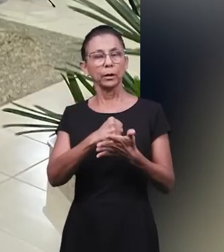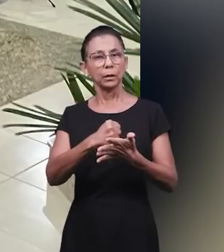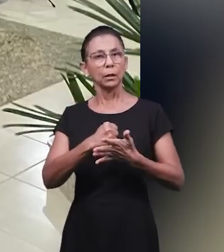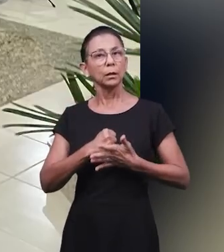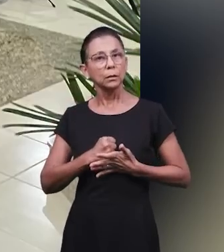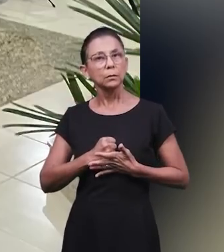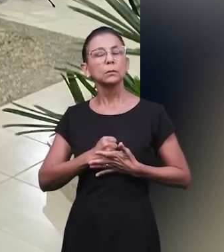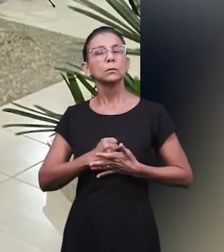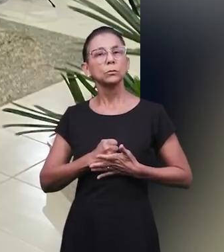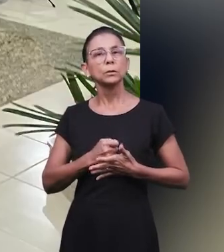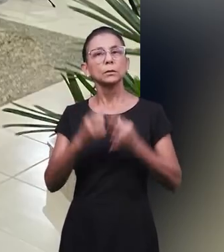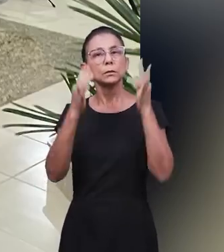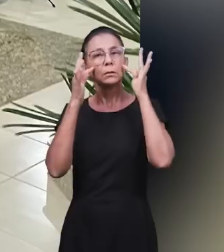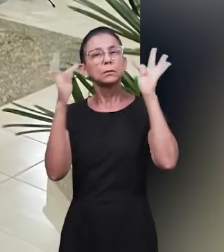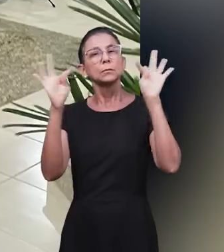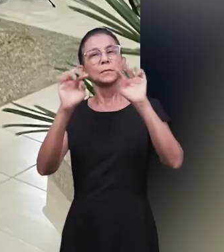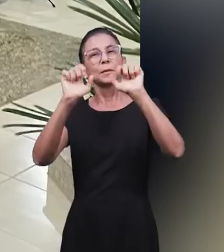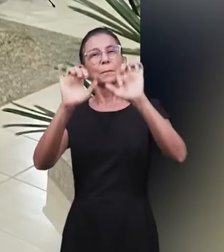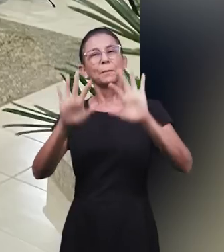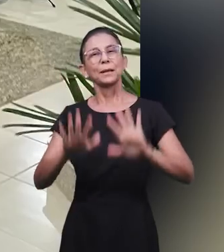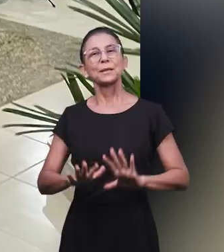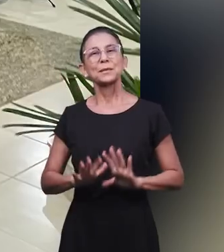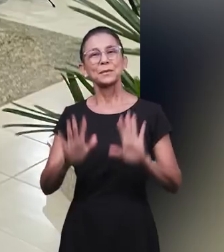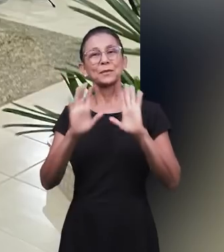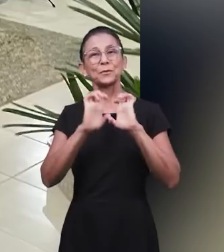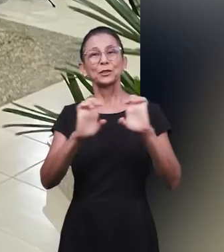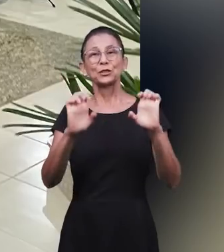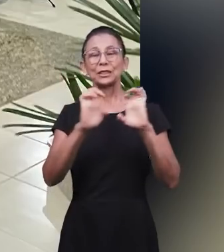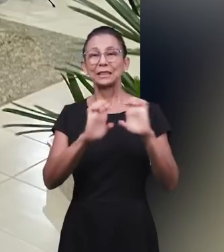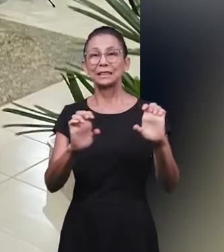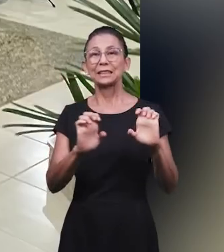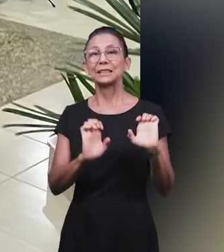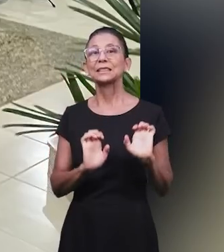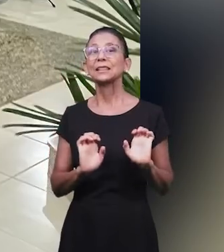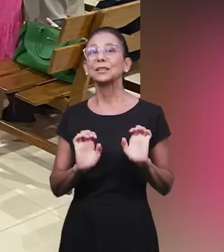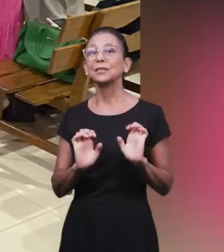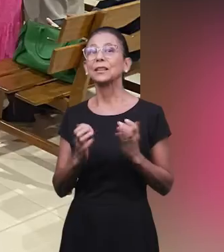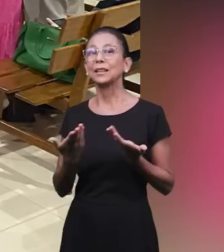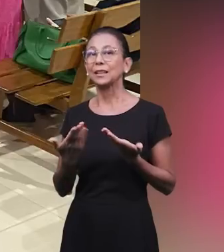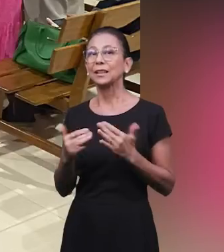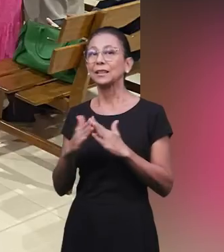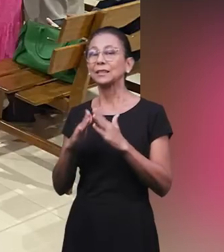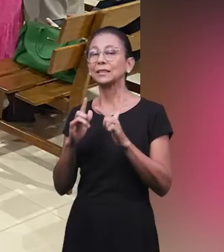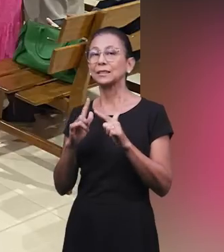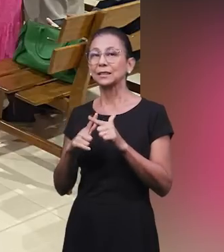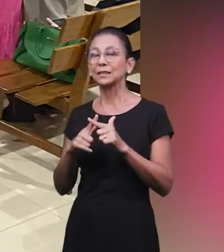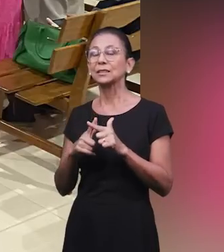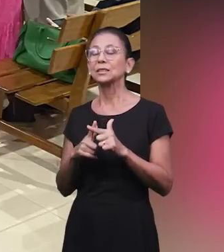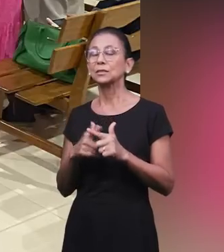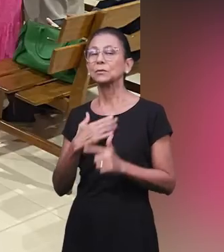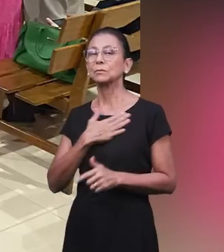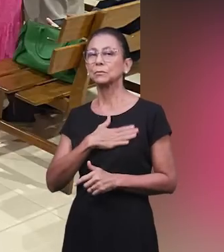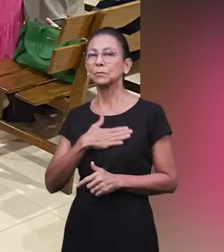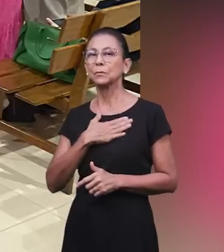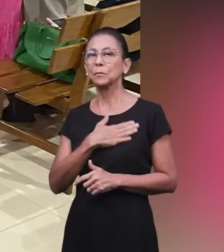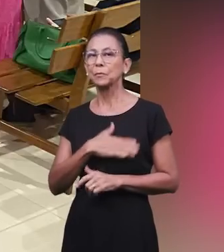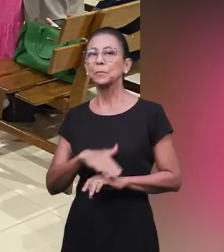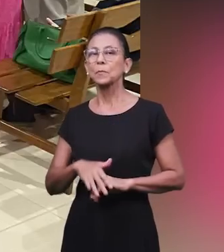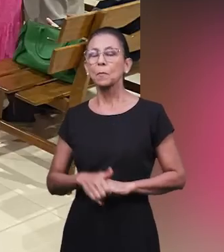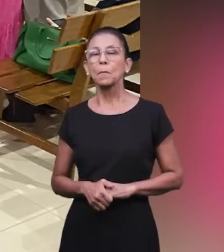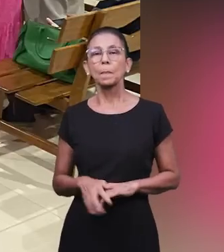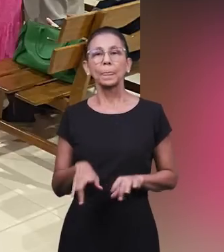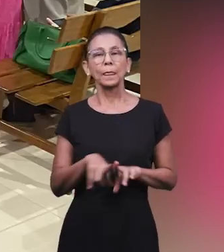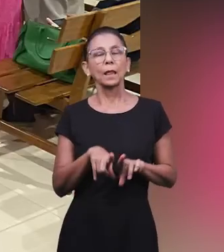contaram da grande bênção que foi esta evangelização para a igreja. Lembrando que neste culto os arautos